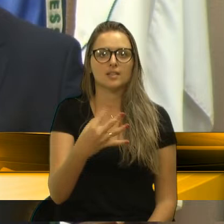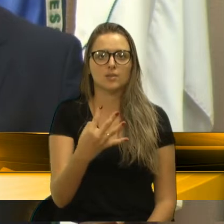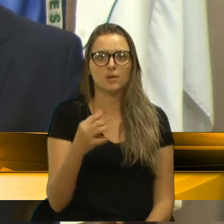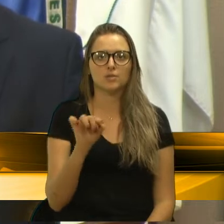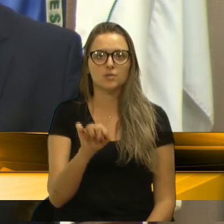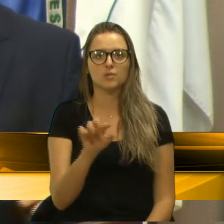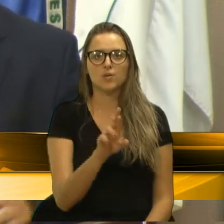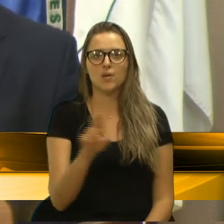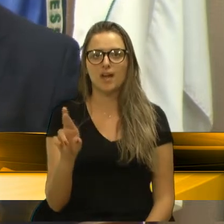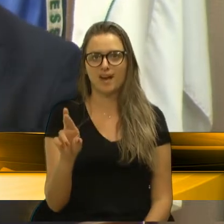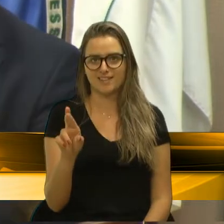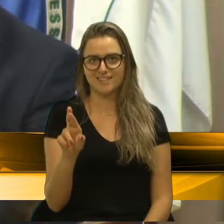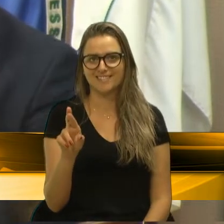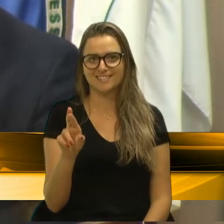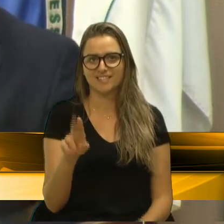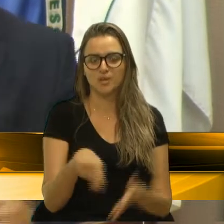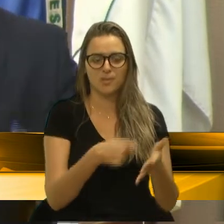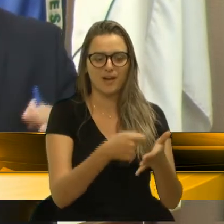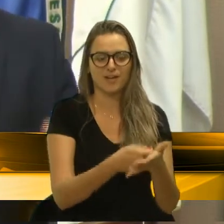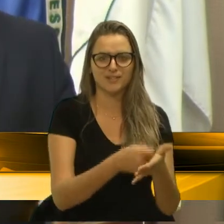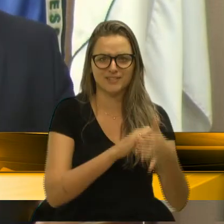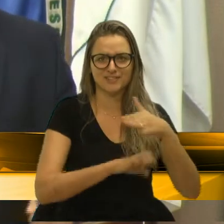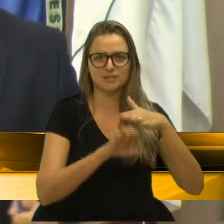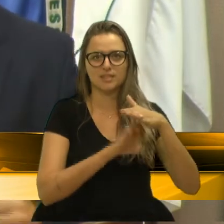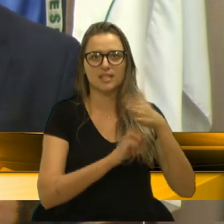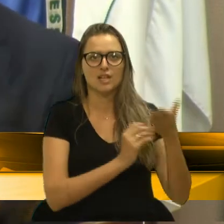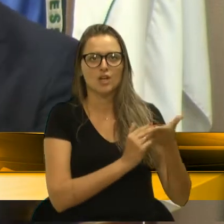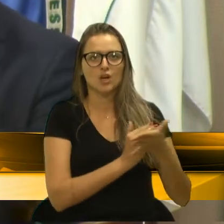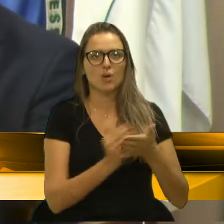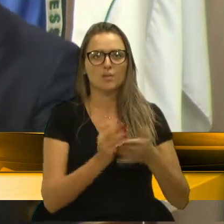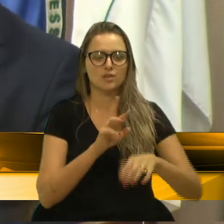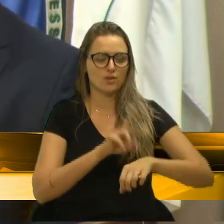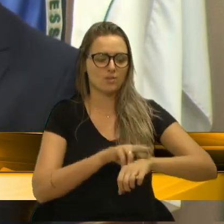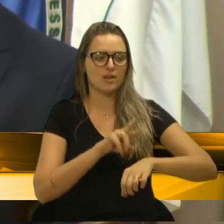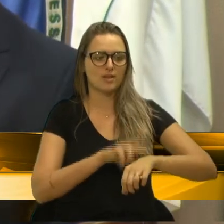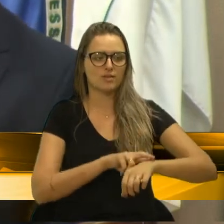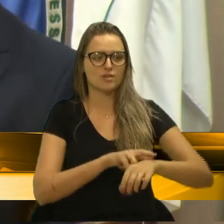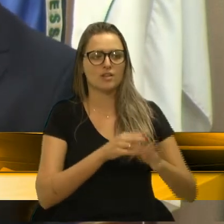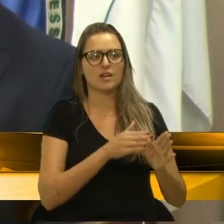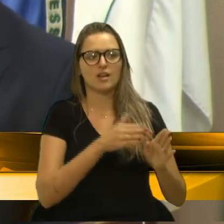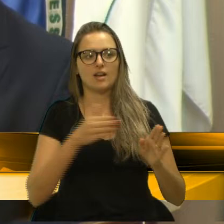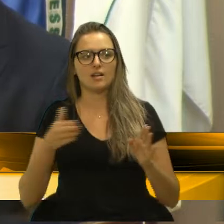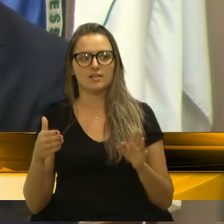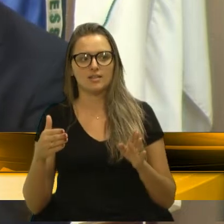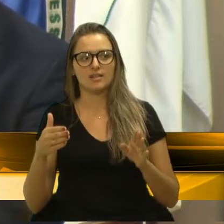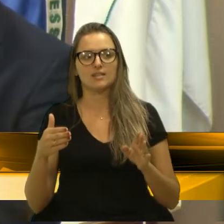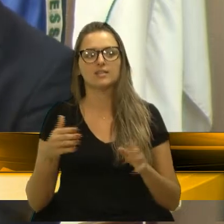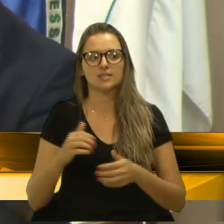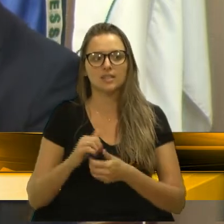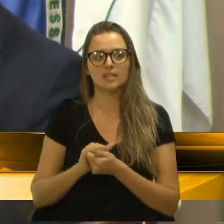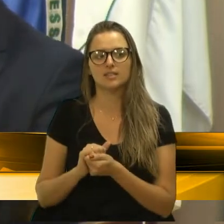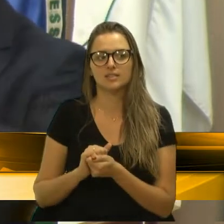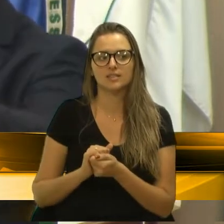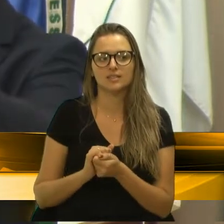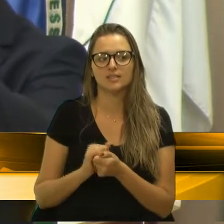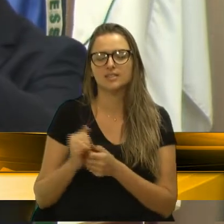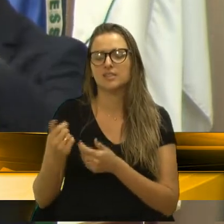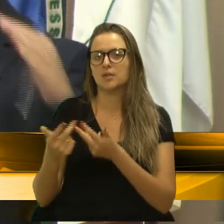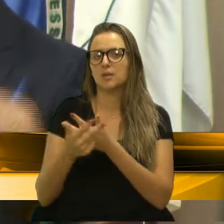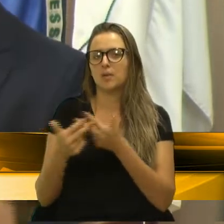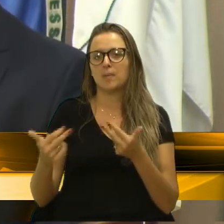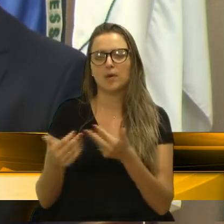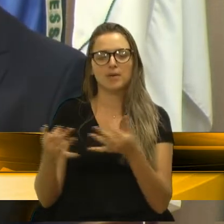empresa. E esse processo de pagamento começou ao meio-dia, terminou 5h para as 4h. Uma coisa assim fantástica, uma coisa